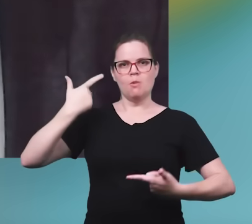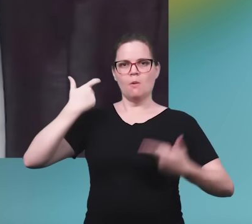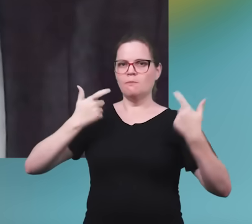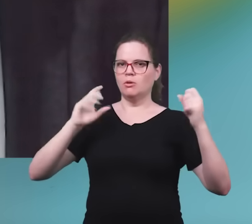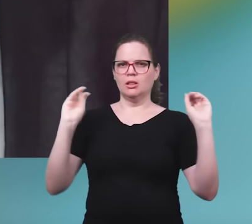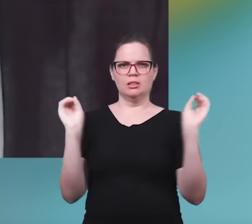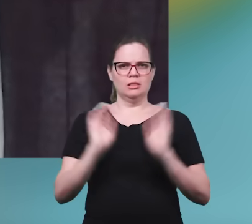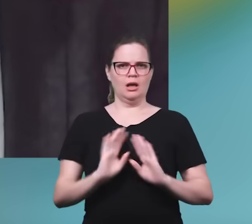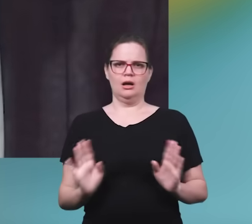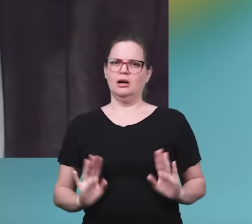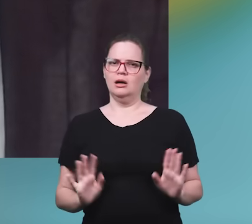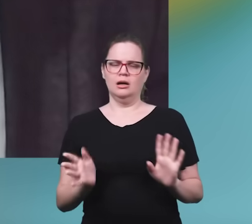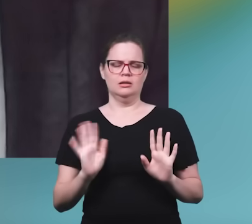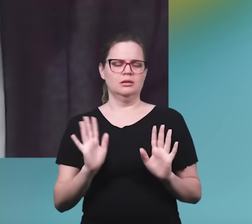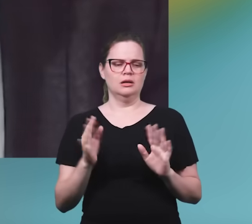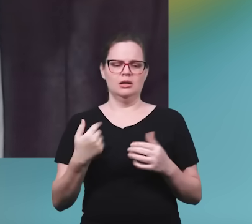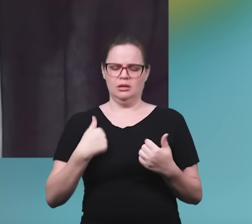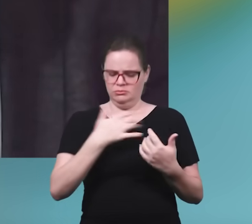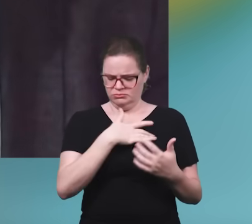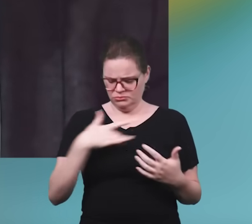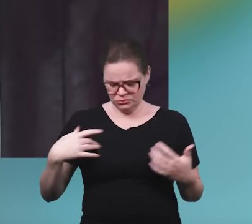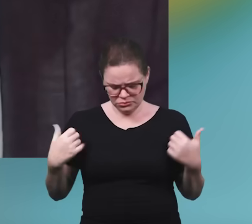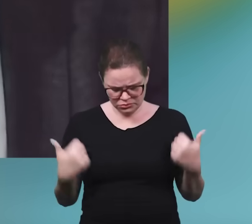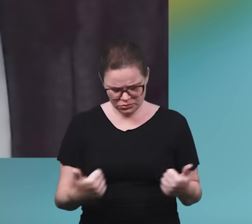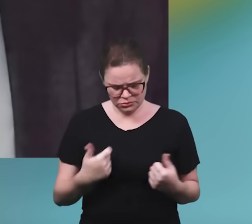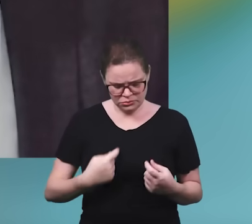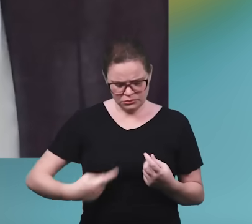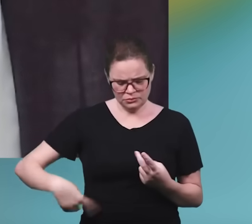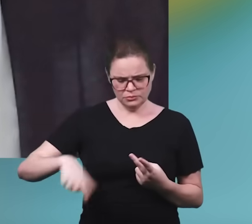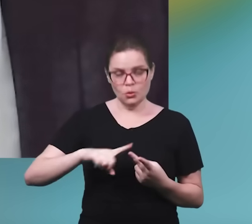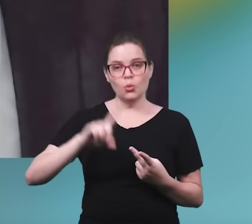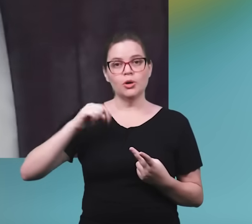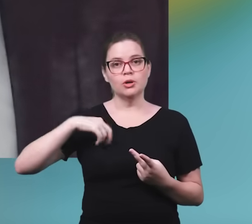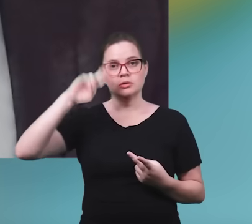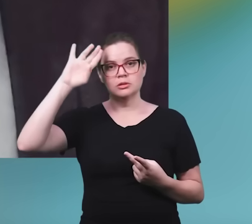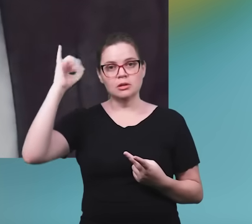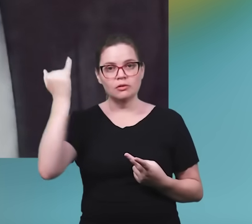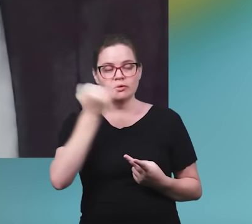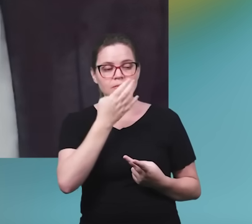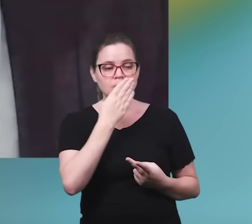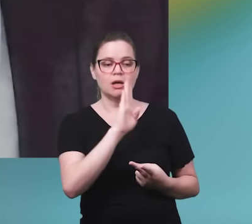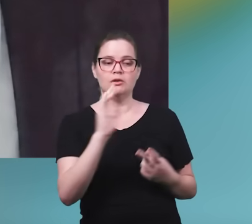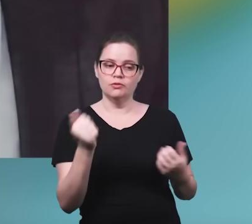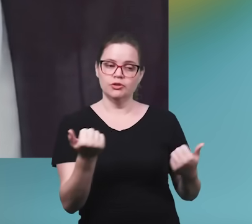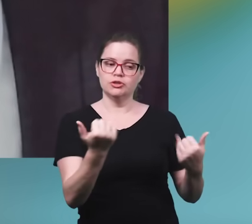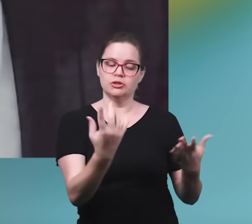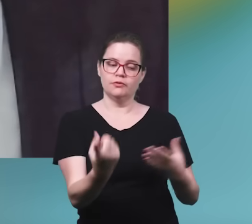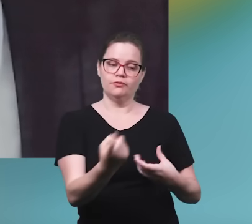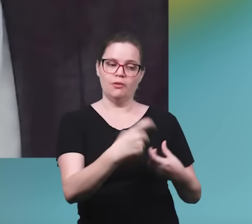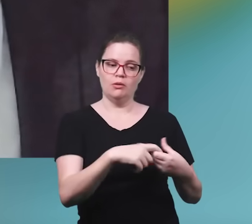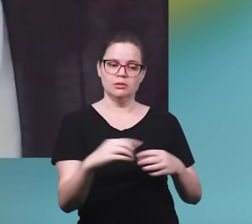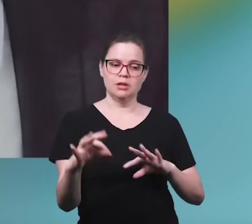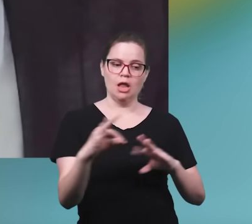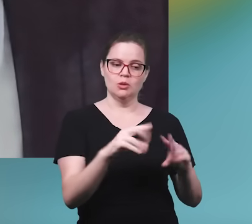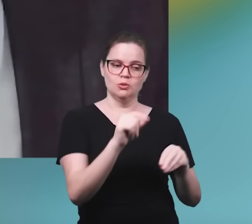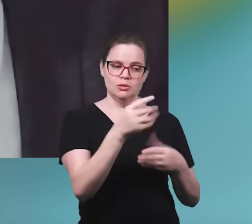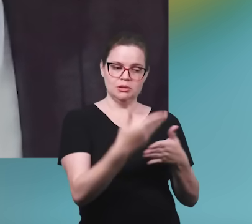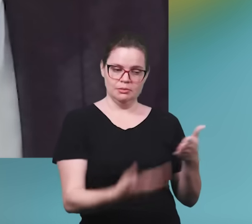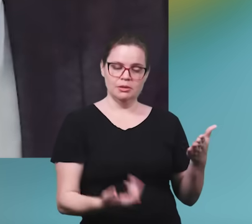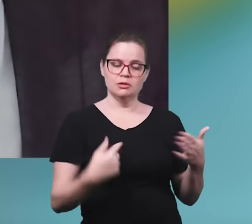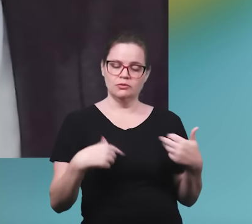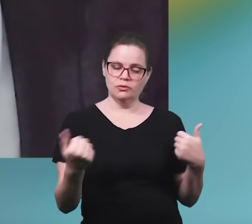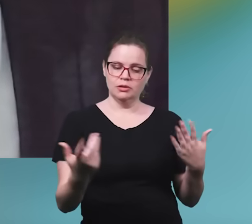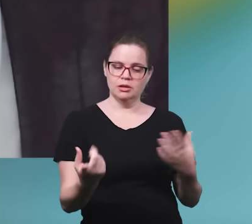aqueles assaltantes poderiam realizar contra ela. A segunda palavra do Senhor, vou te restituir tudo que